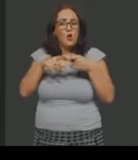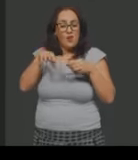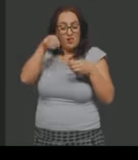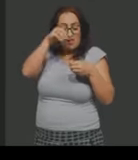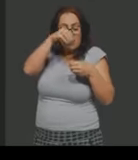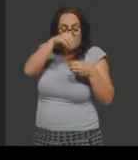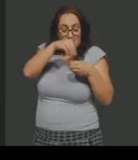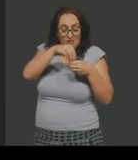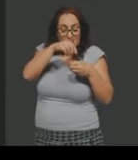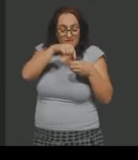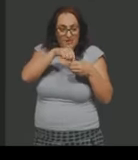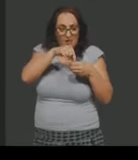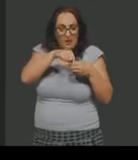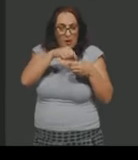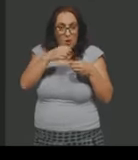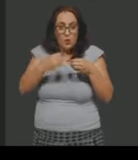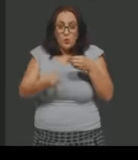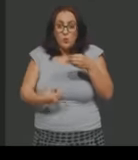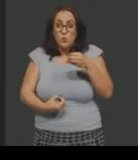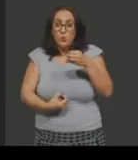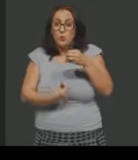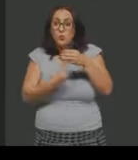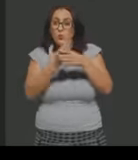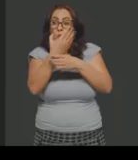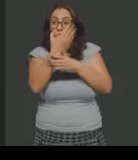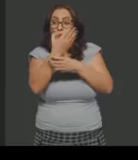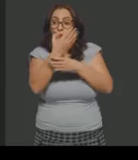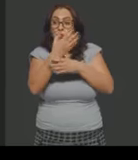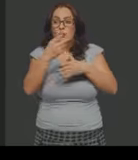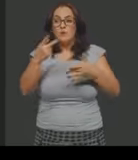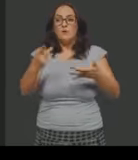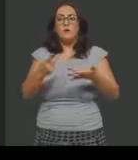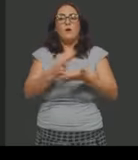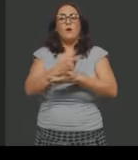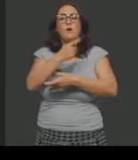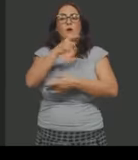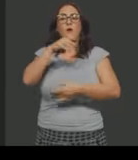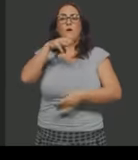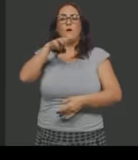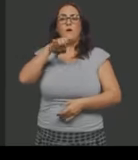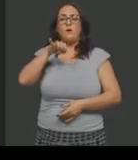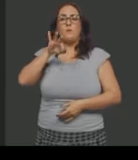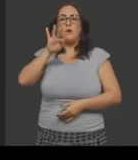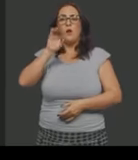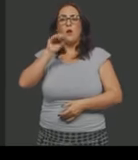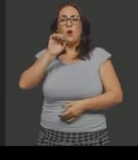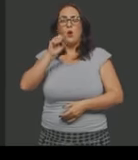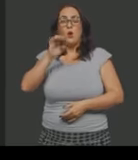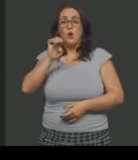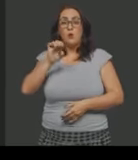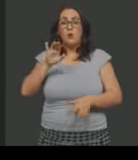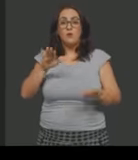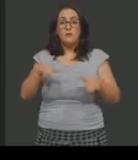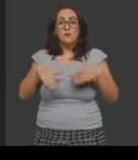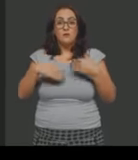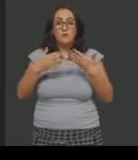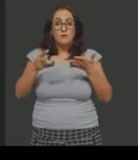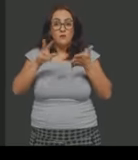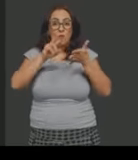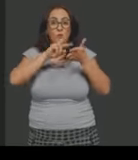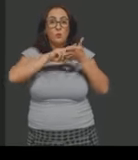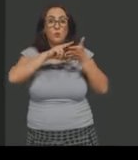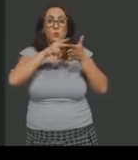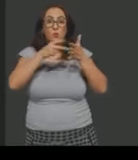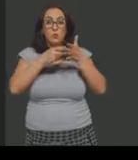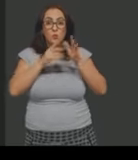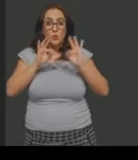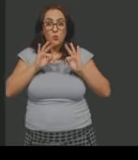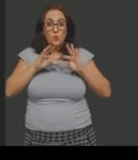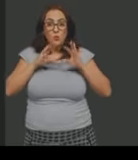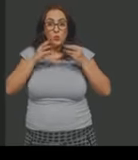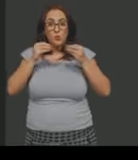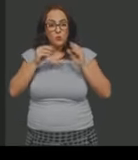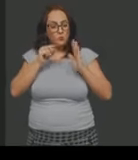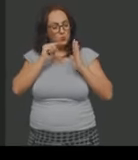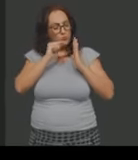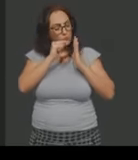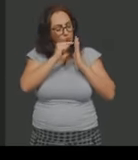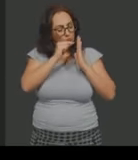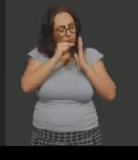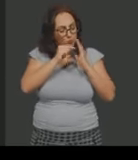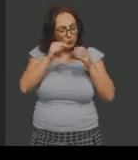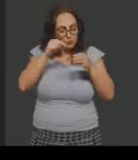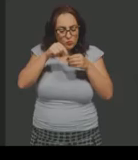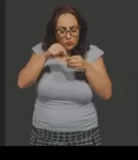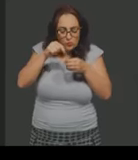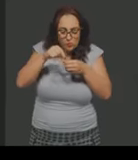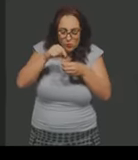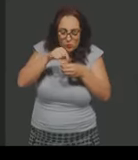esporângio acontece a meiose, significa então que os meus esporos são todos o